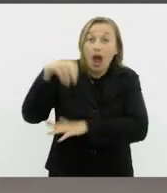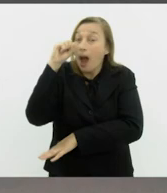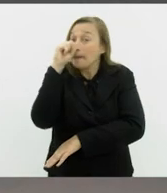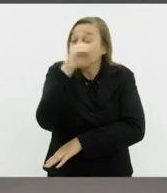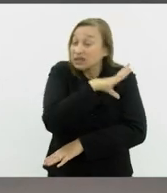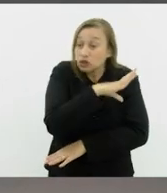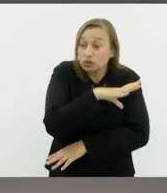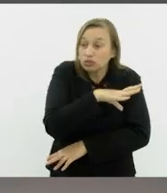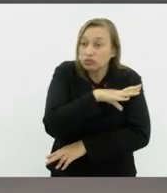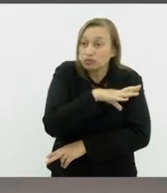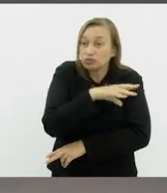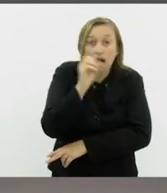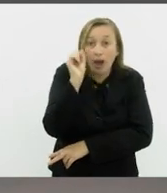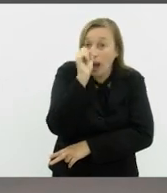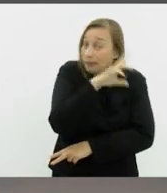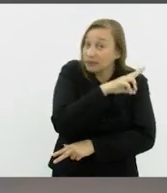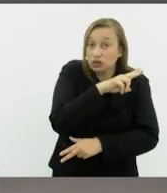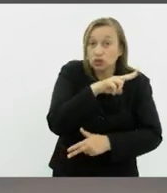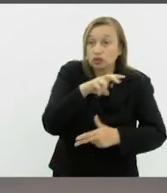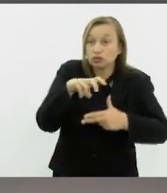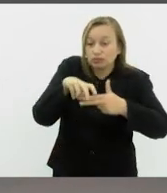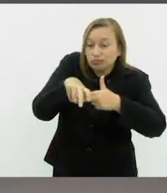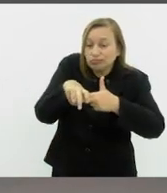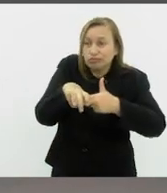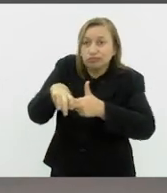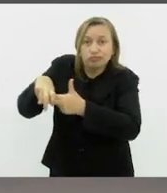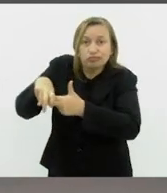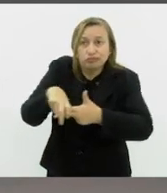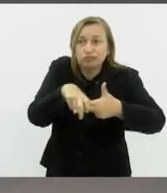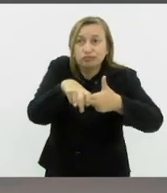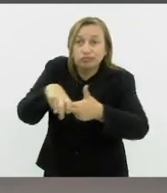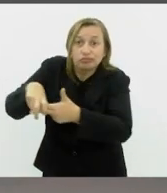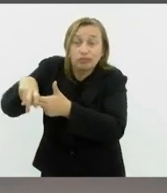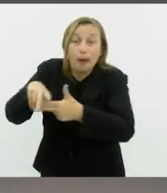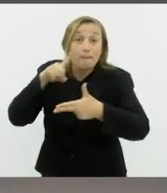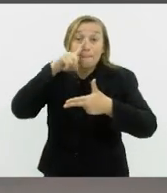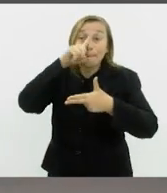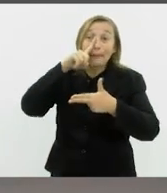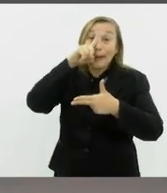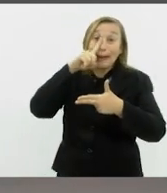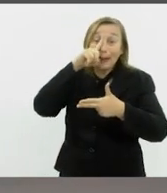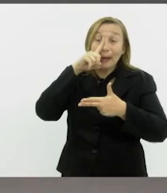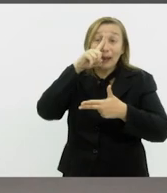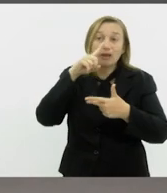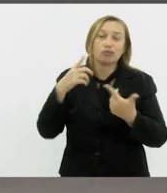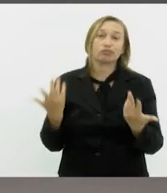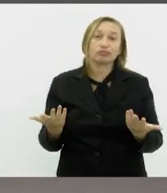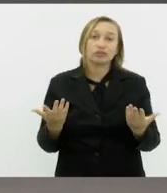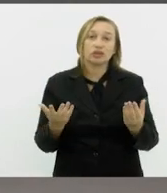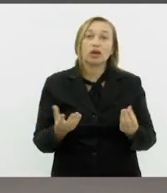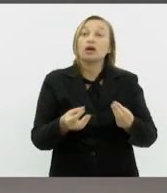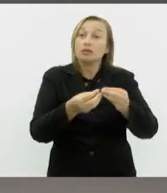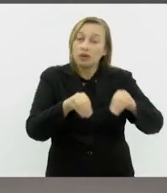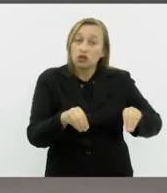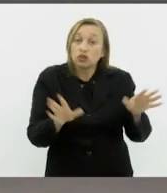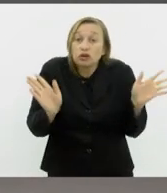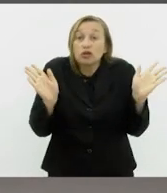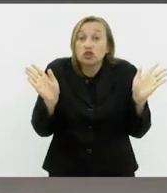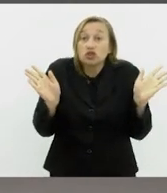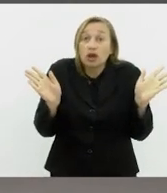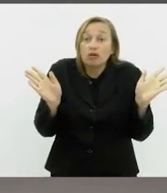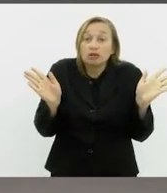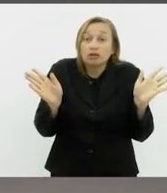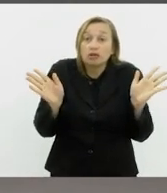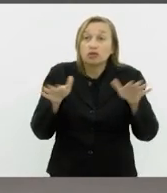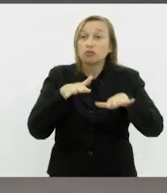pela Mitra, que inclusive está fazendo um estudo sobre o comprometimento da estátua por causa do movimento dos helicópteros em torno dele.